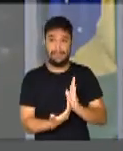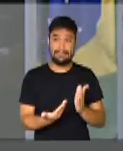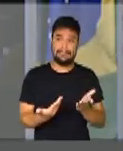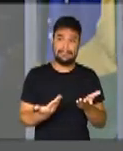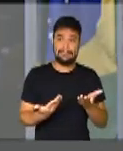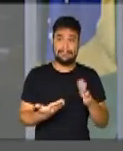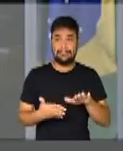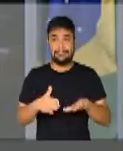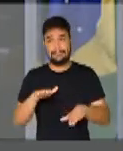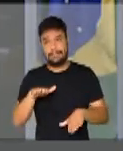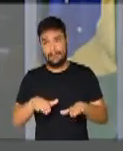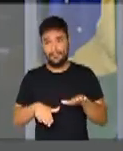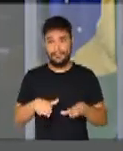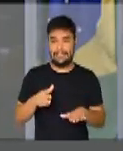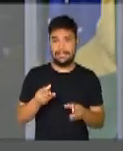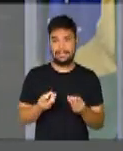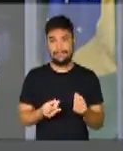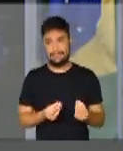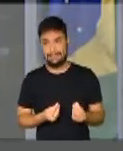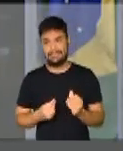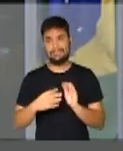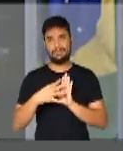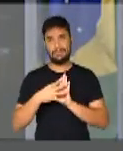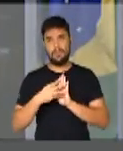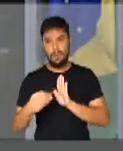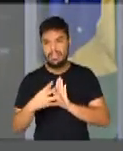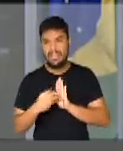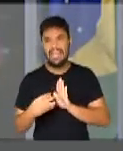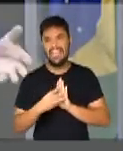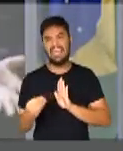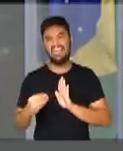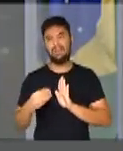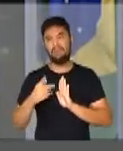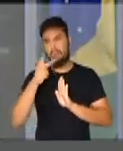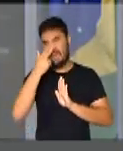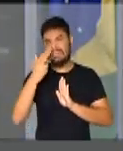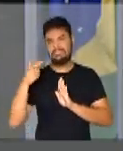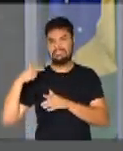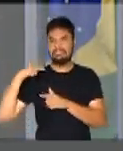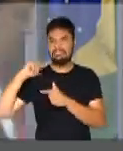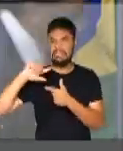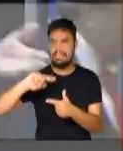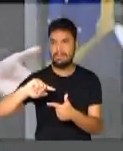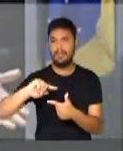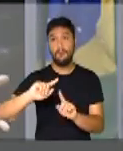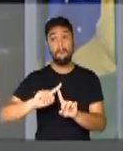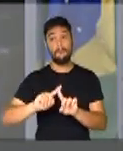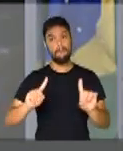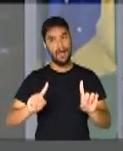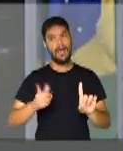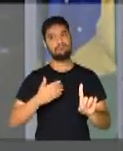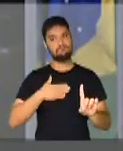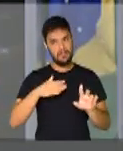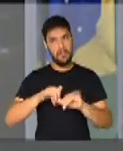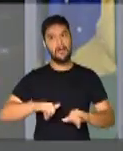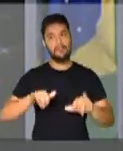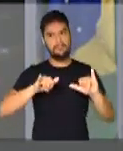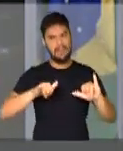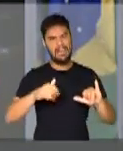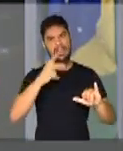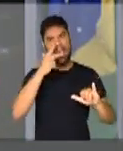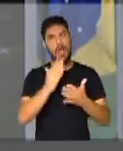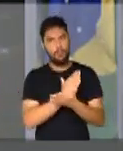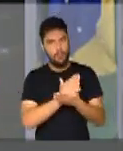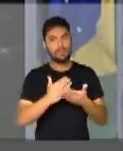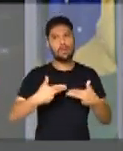talvez no modelo que a gente é habituado, tradicional, mas eu fiz uma campanha diferente, baseada